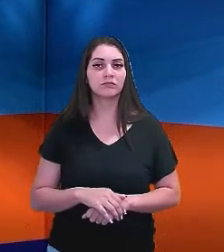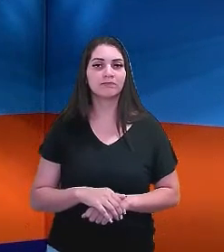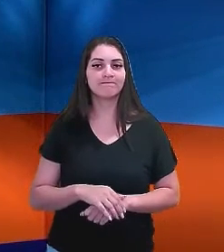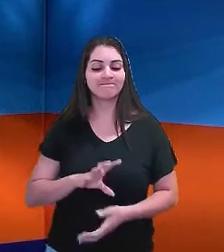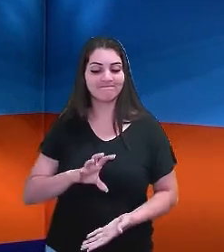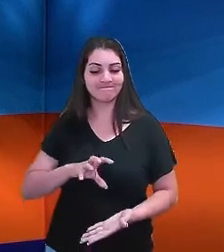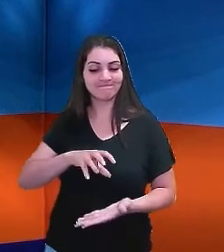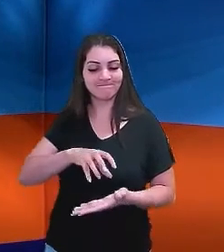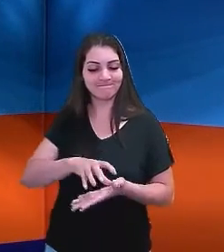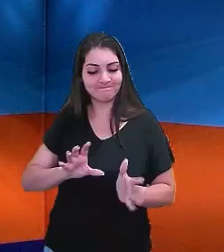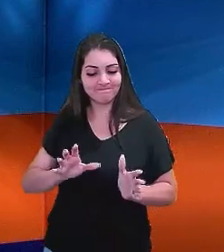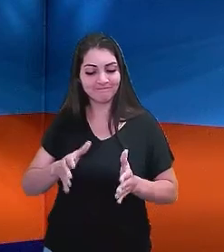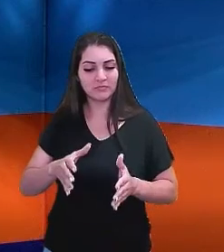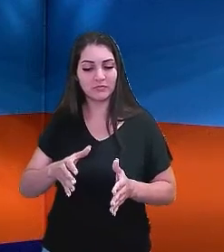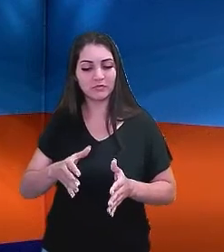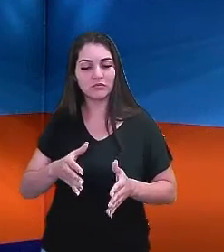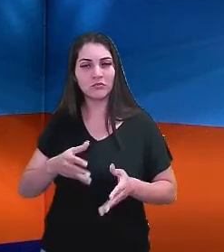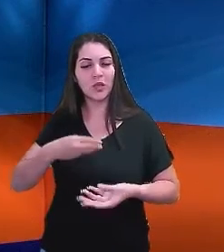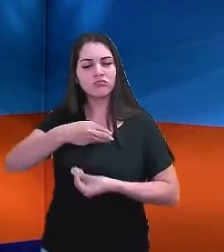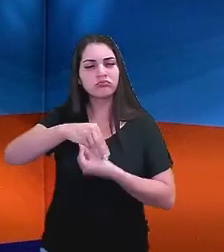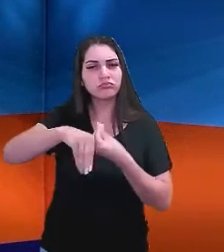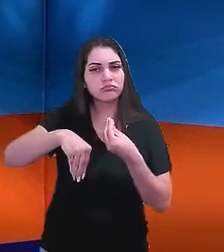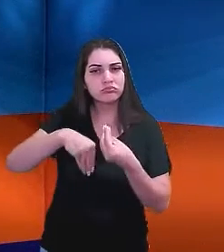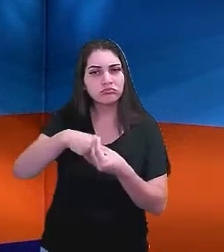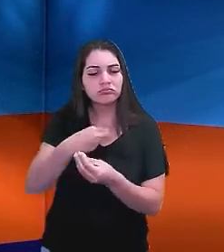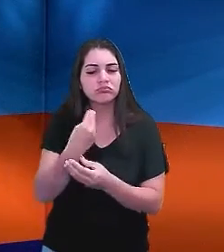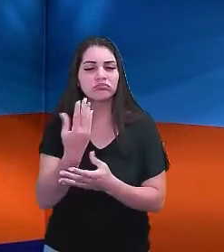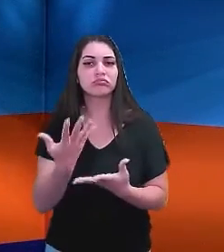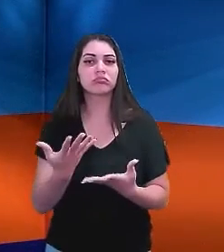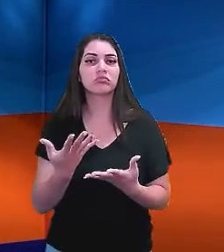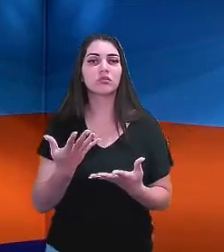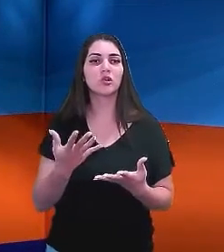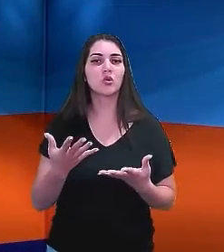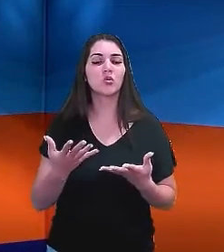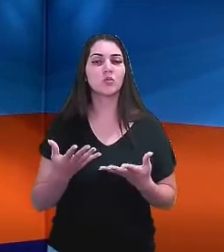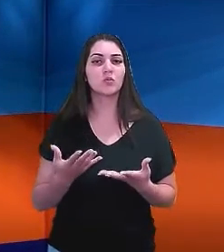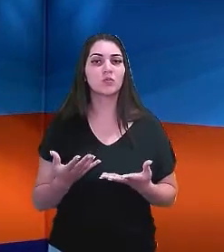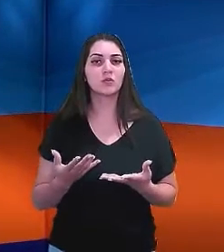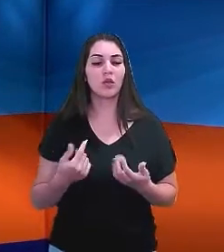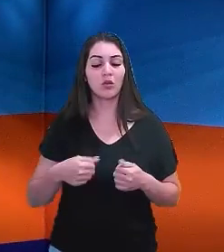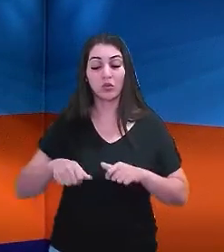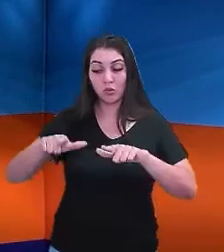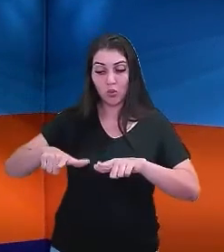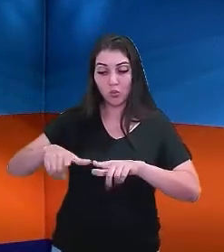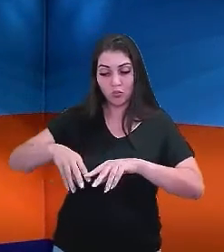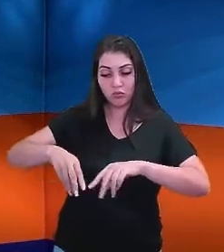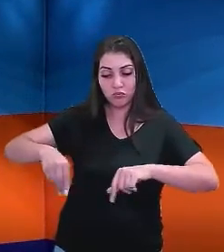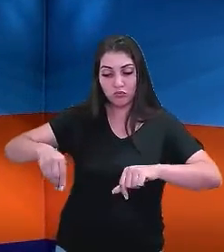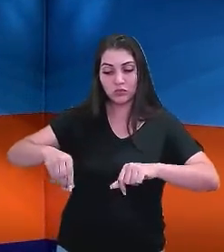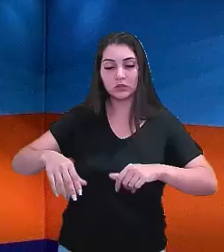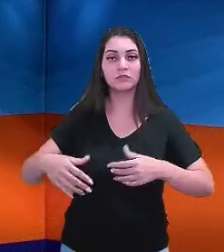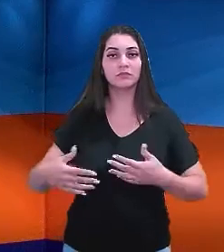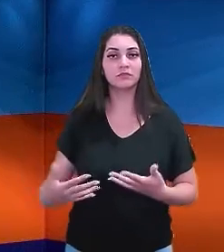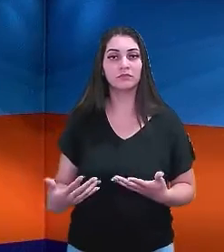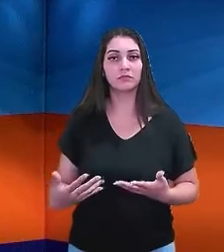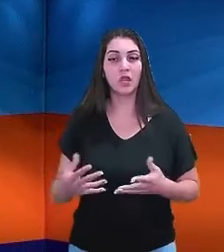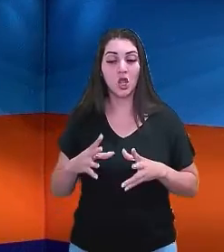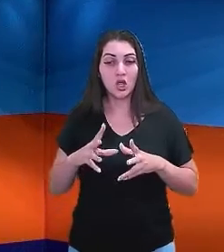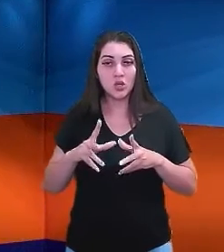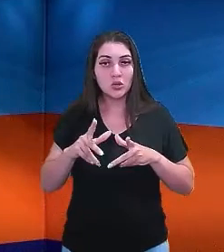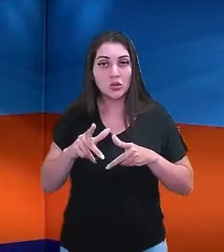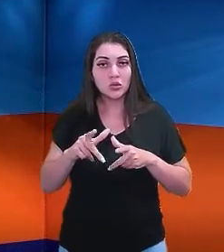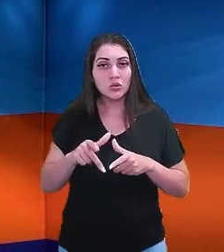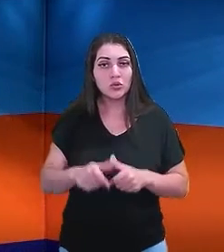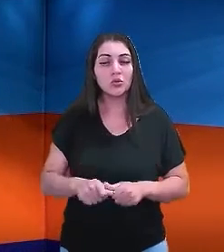consolidada, ter uma nação homogênea do ponto de vista da territorialidade. Então, toda